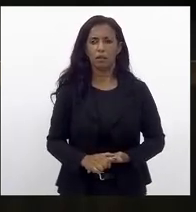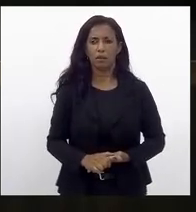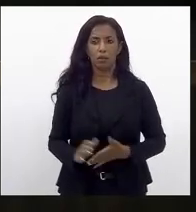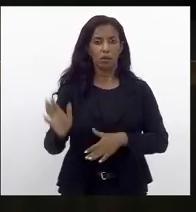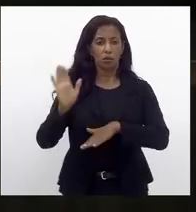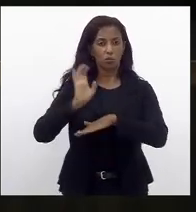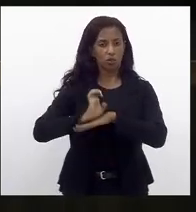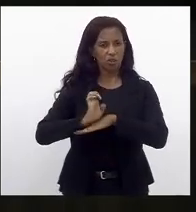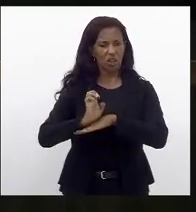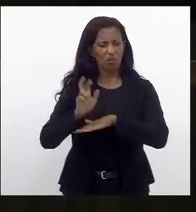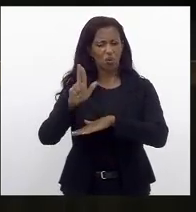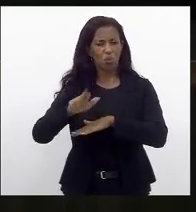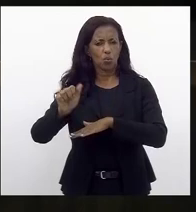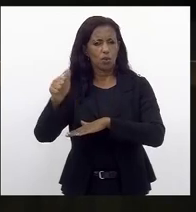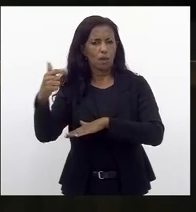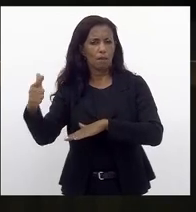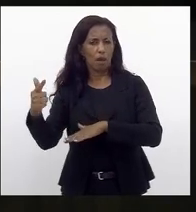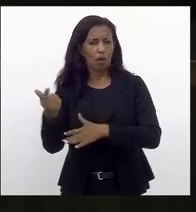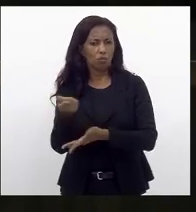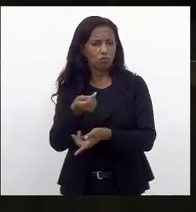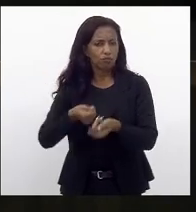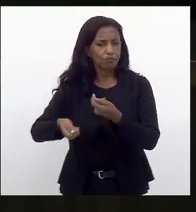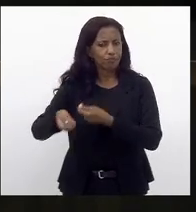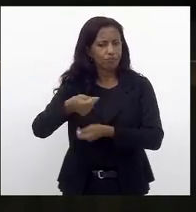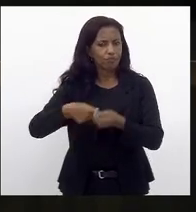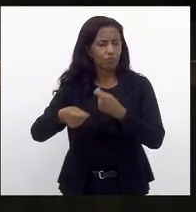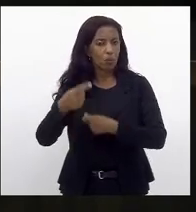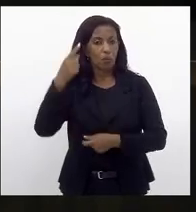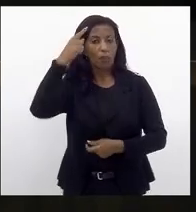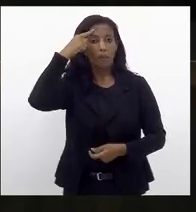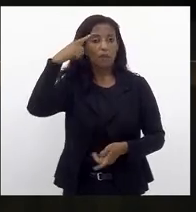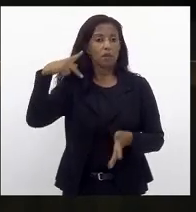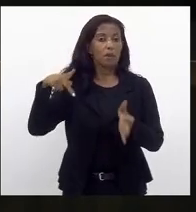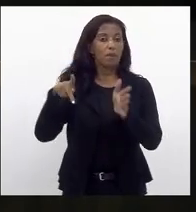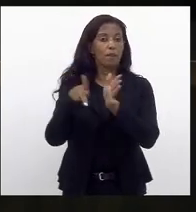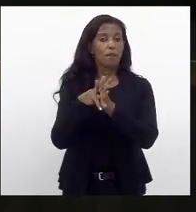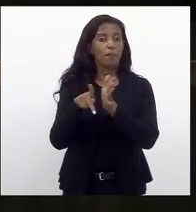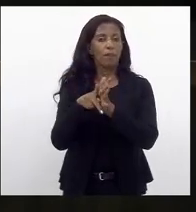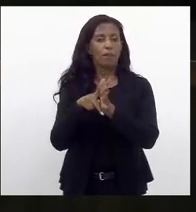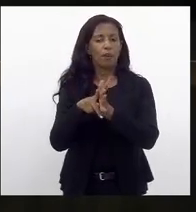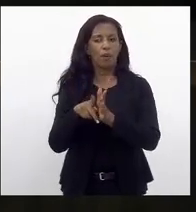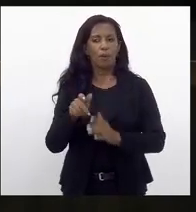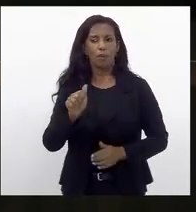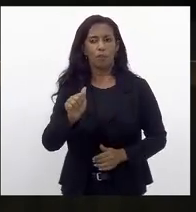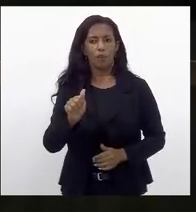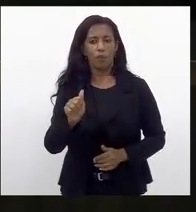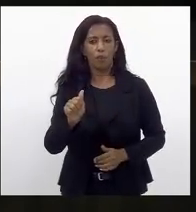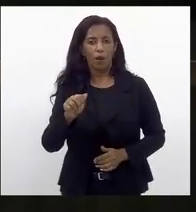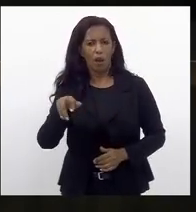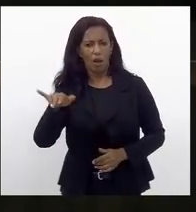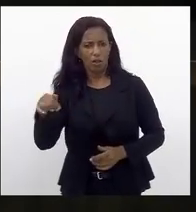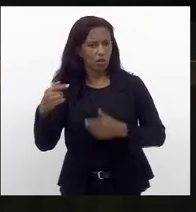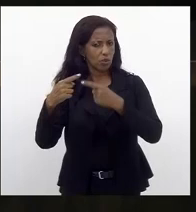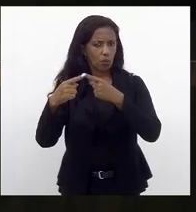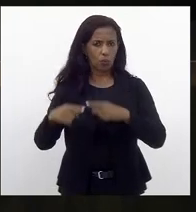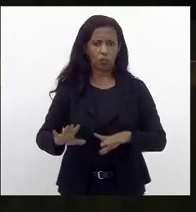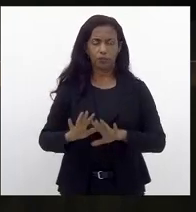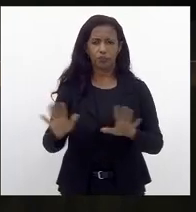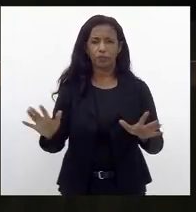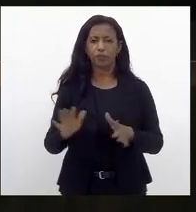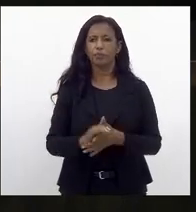estado usa mal o Joelson como pensa no próprio Deputado Alexandre Freitas quem respeita mas não cola